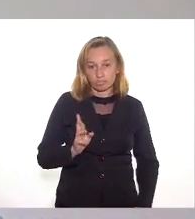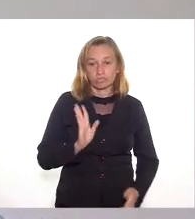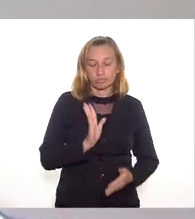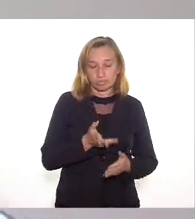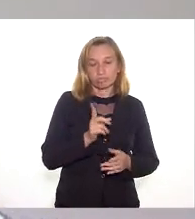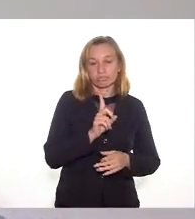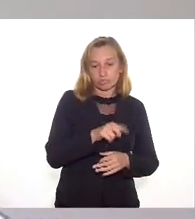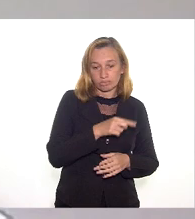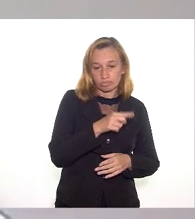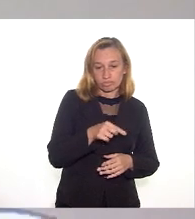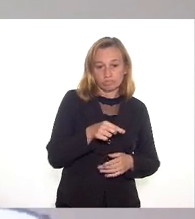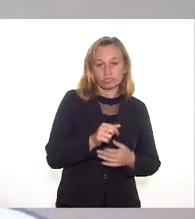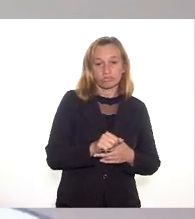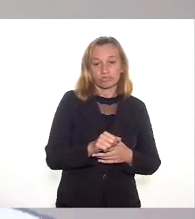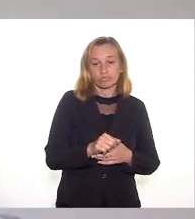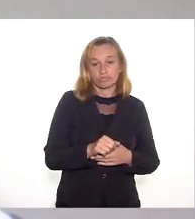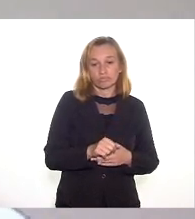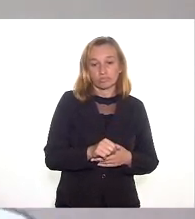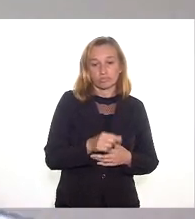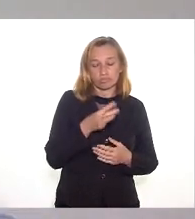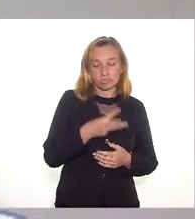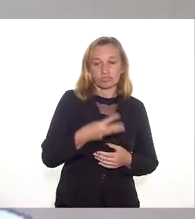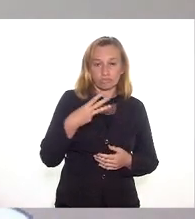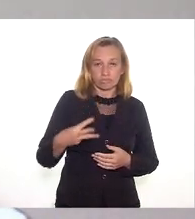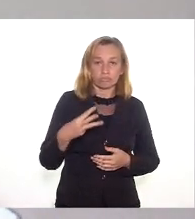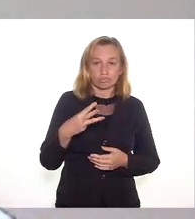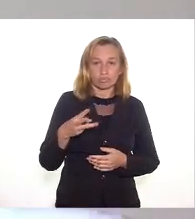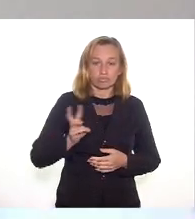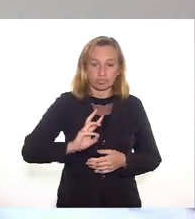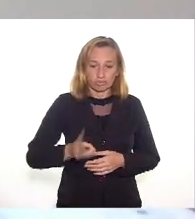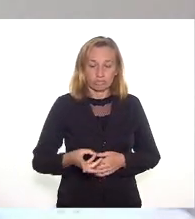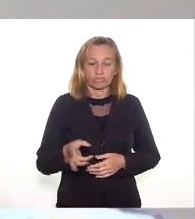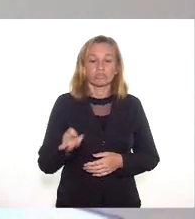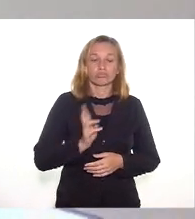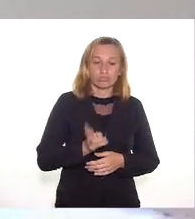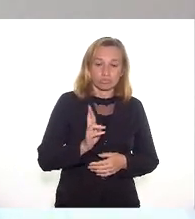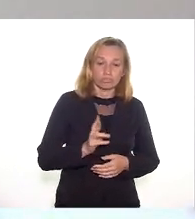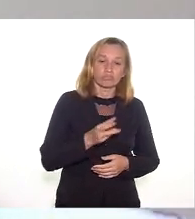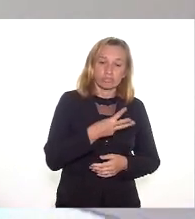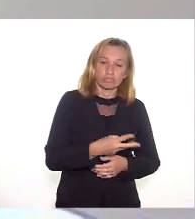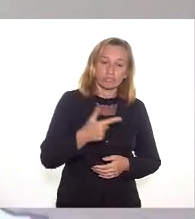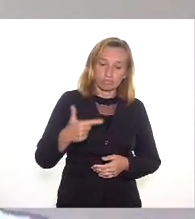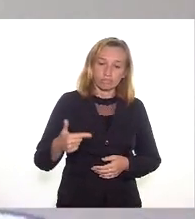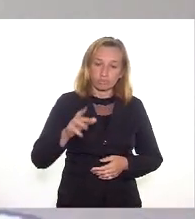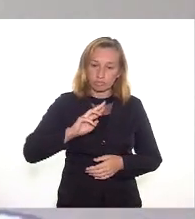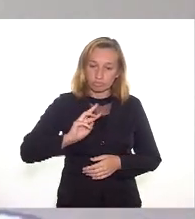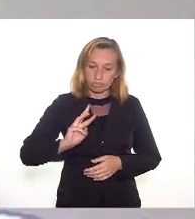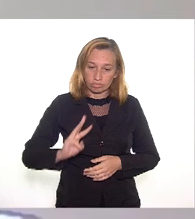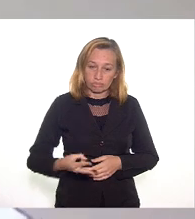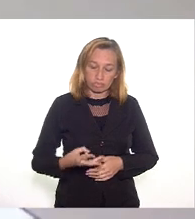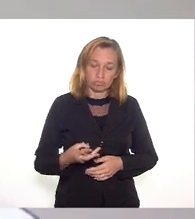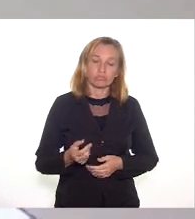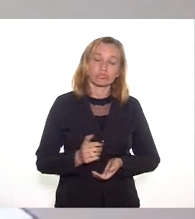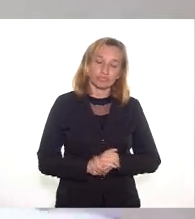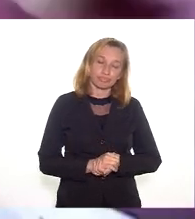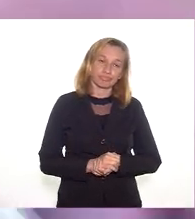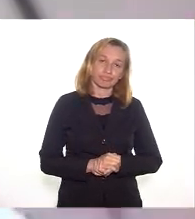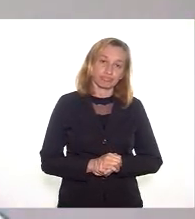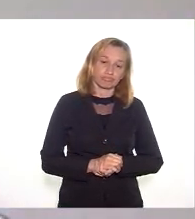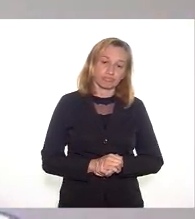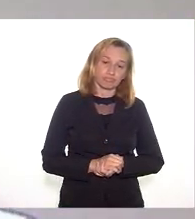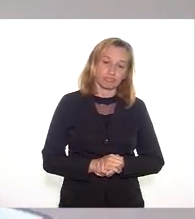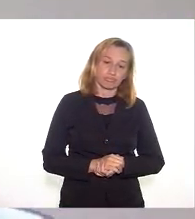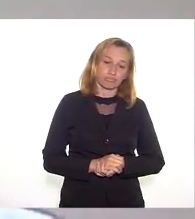um corte de 30 de 33 milhões de reais 32 milhões 866 mil reais ou seja